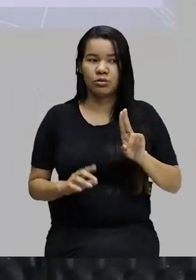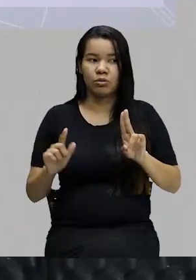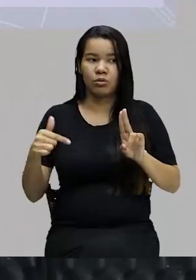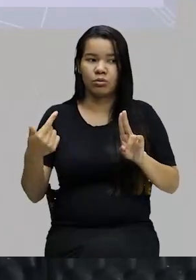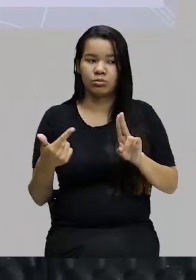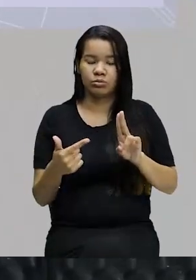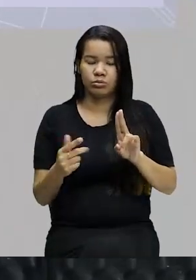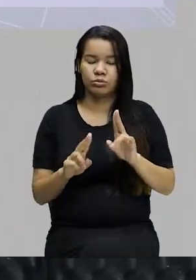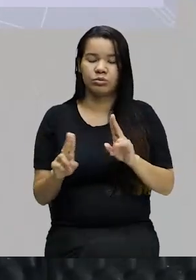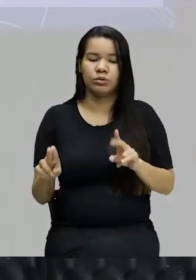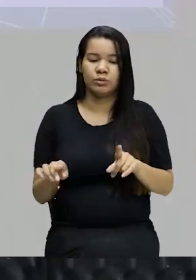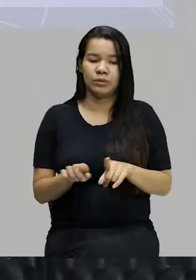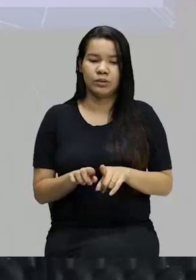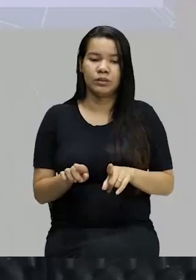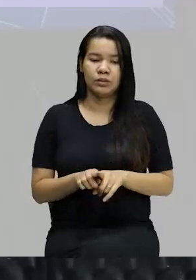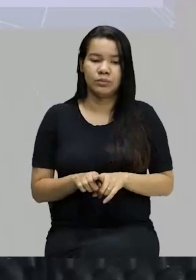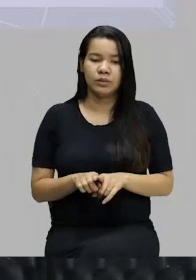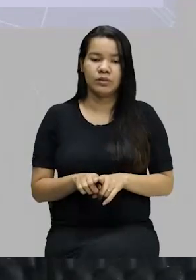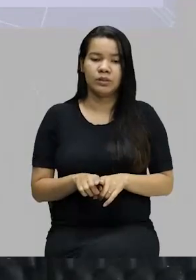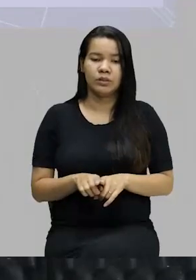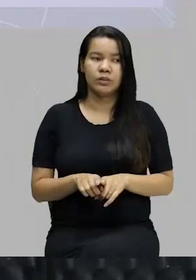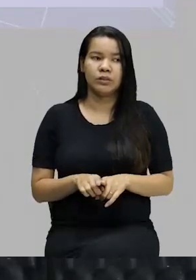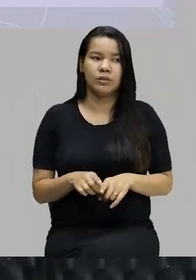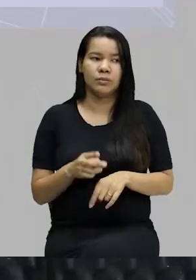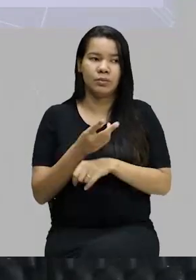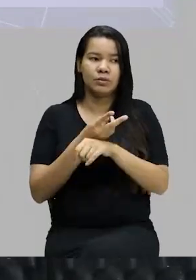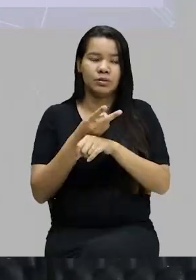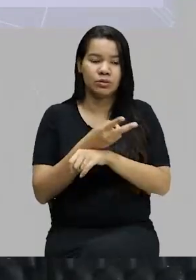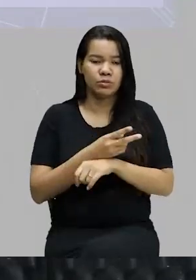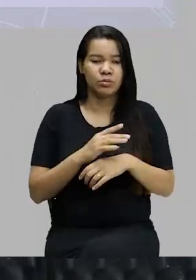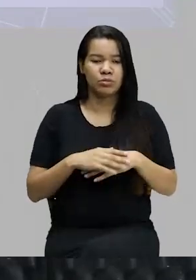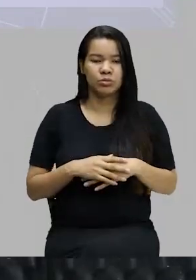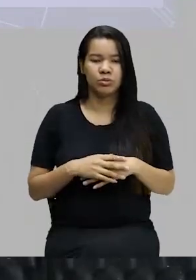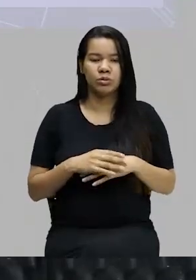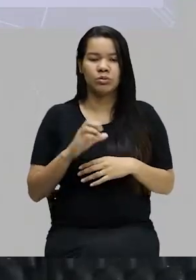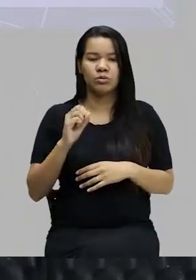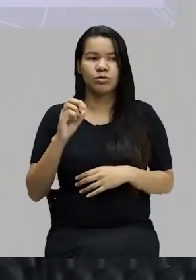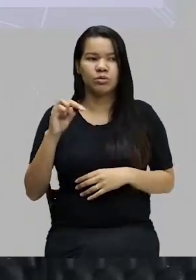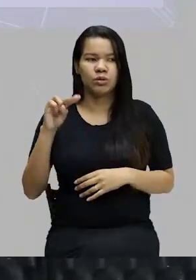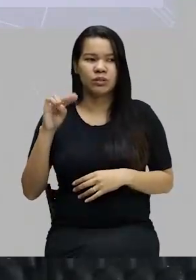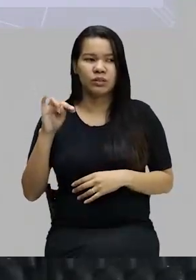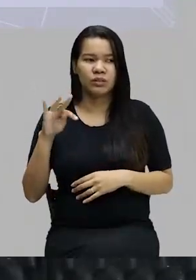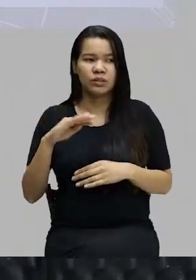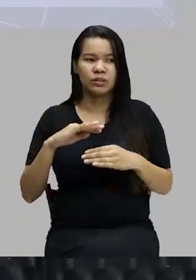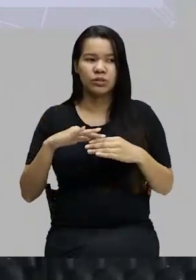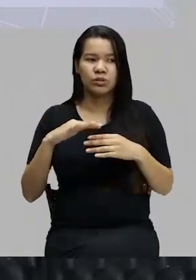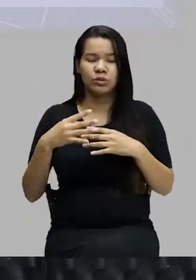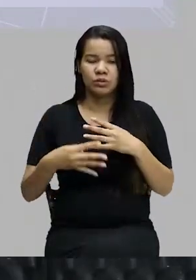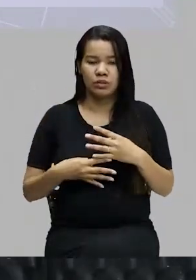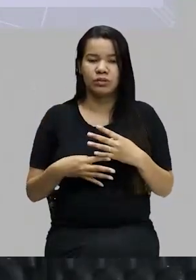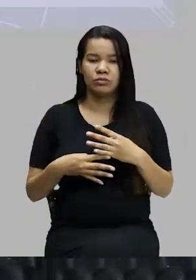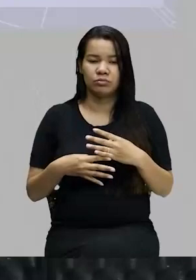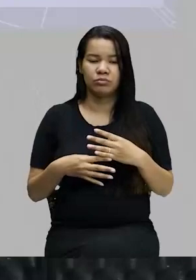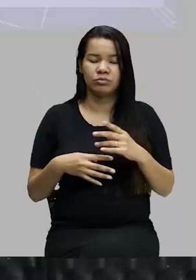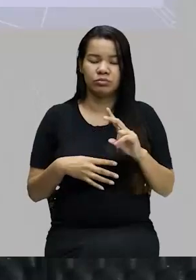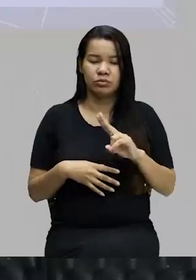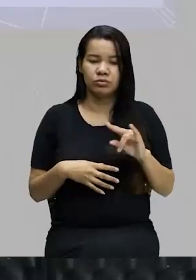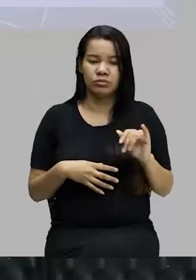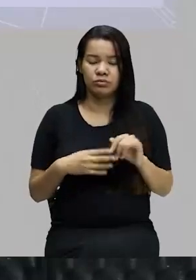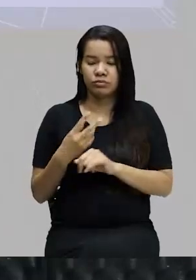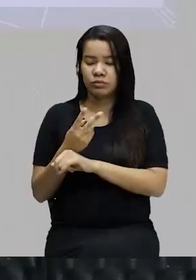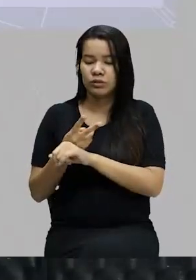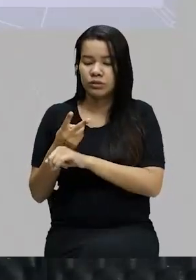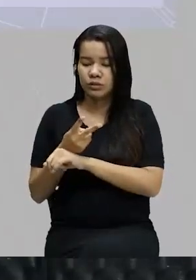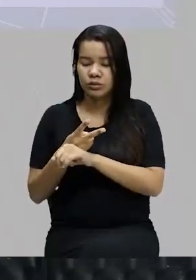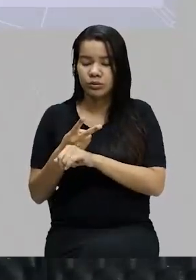E aqui a preferência era pelos sonetos. Eles saem um pouco da prosa, da outra forma de compor e dão preferência